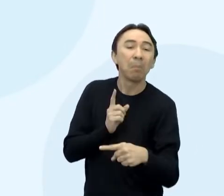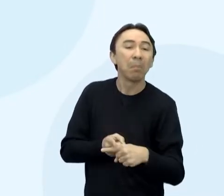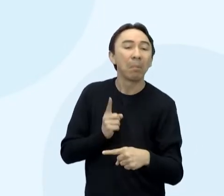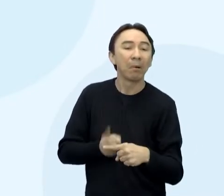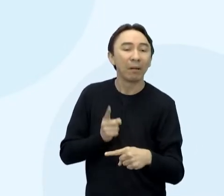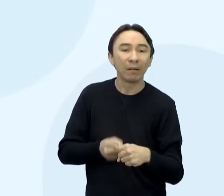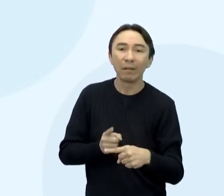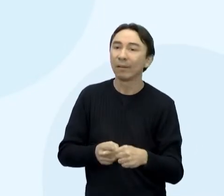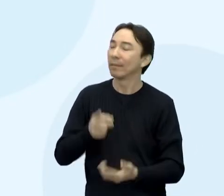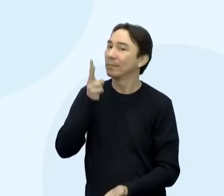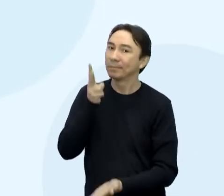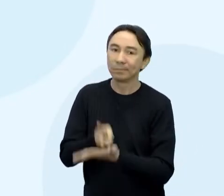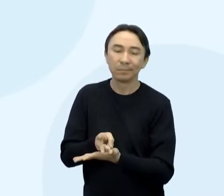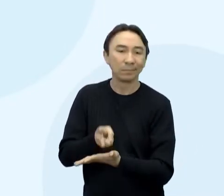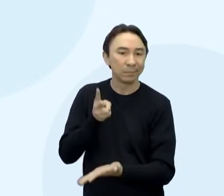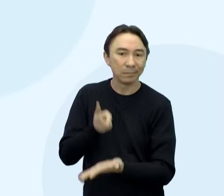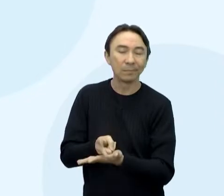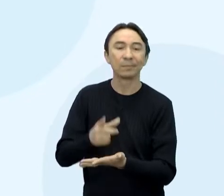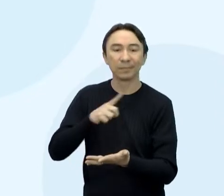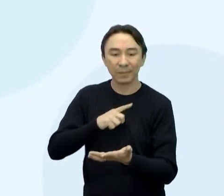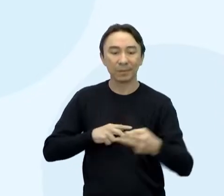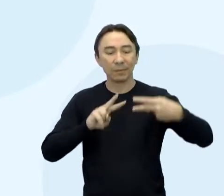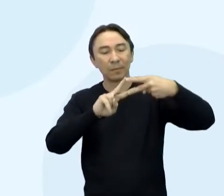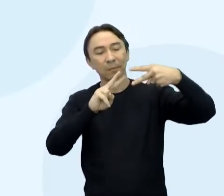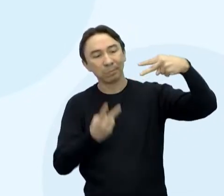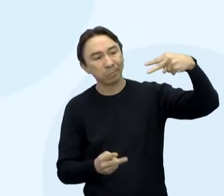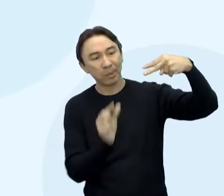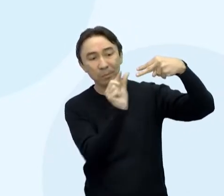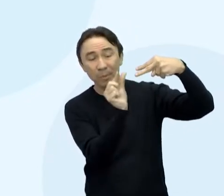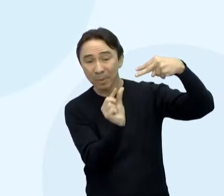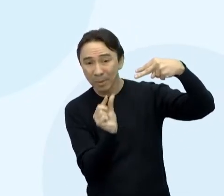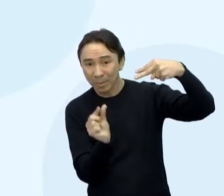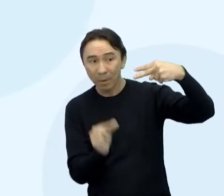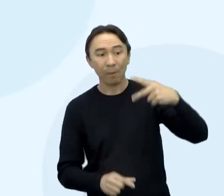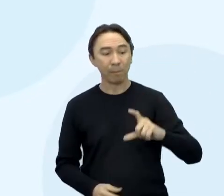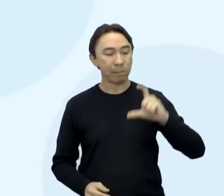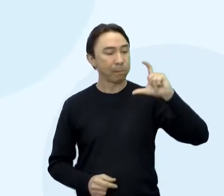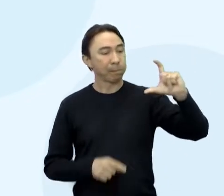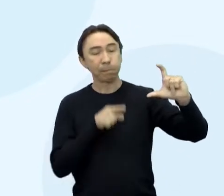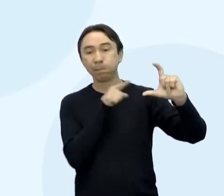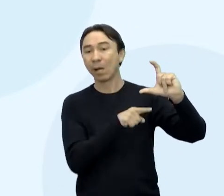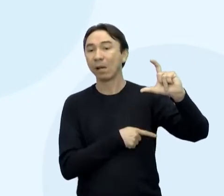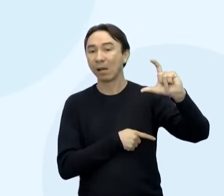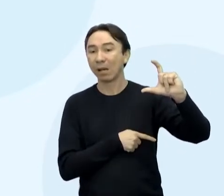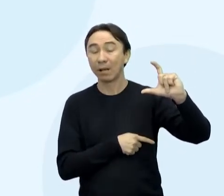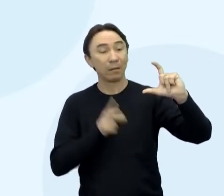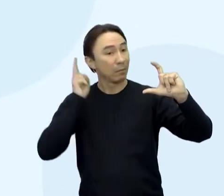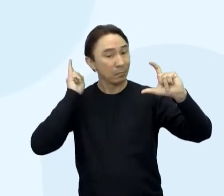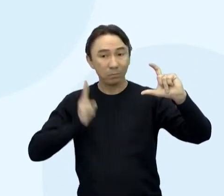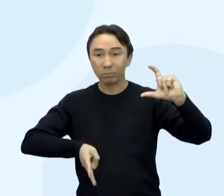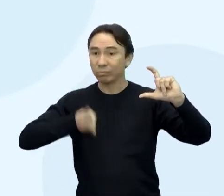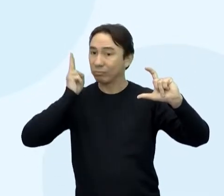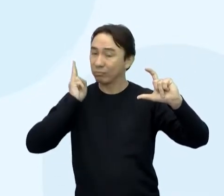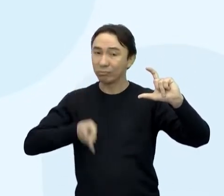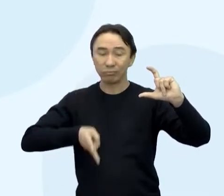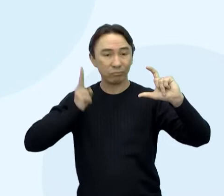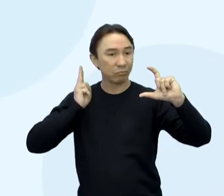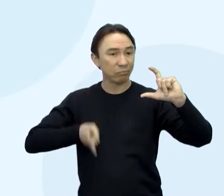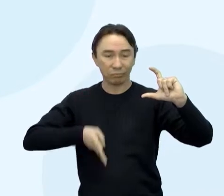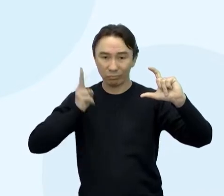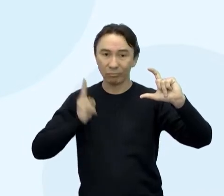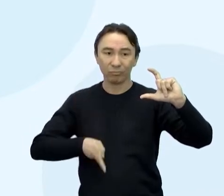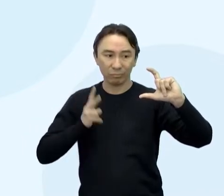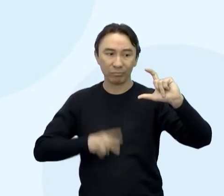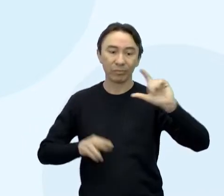sempre vão apresentar um gene dominante, nesse caso o azão, que vai estar então aí na